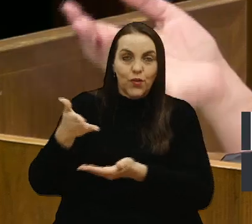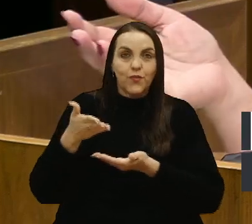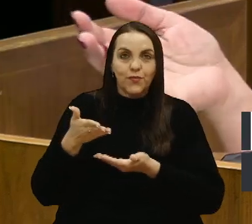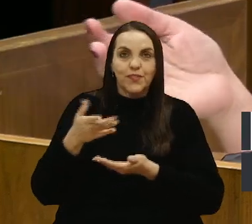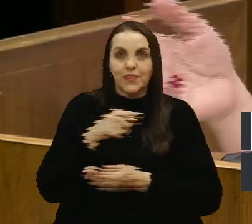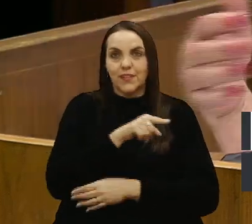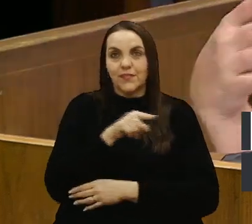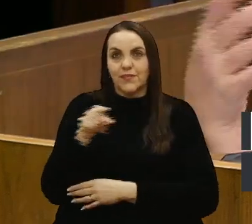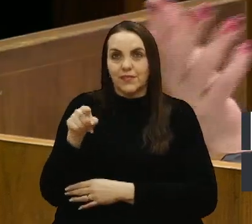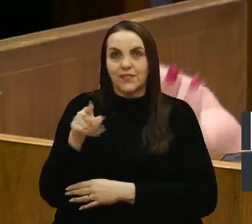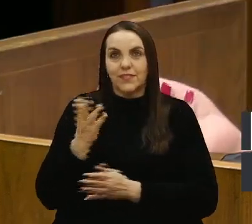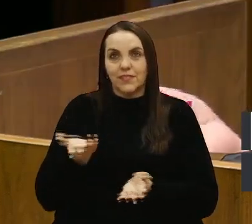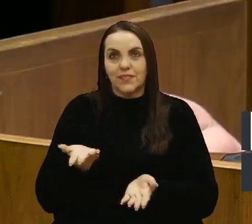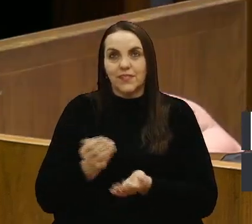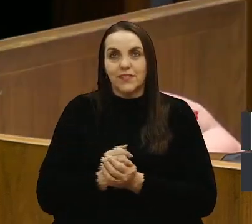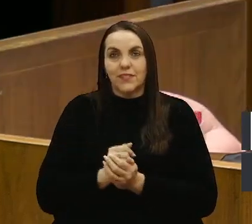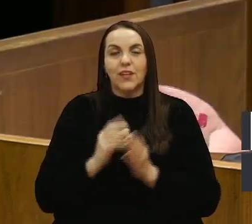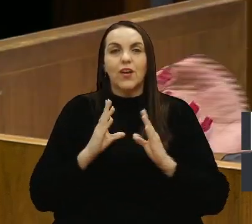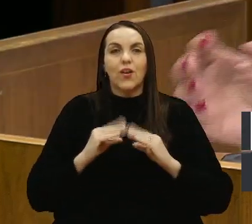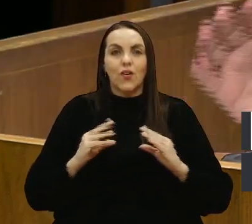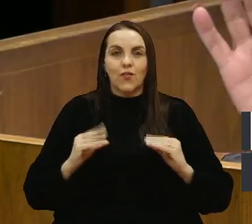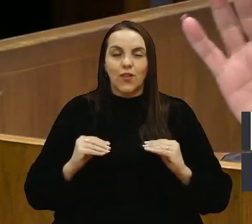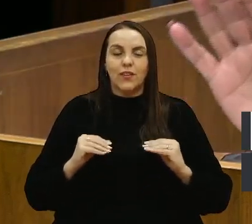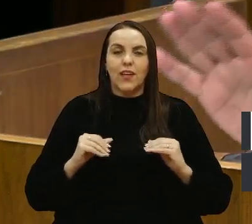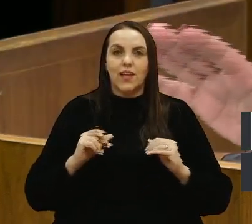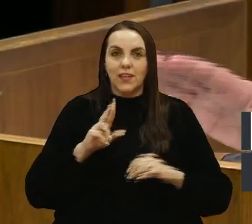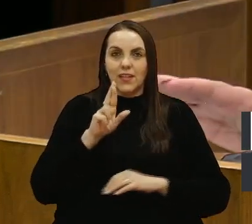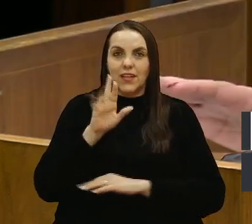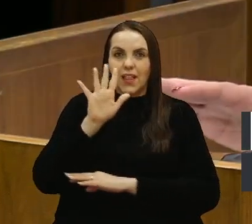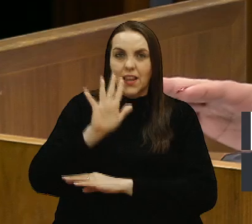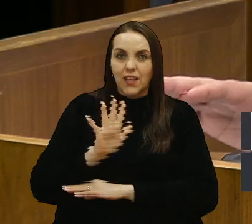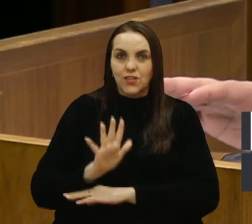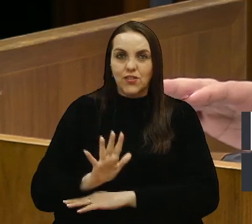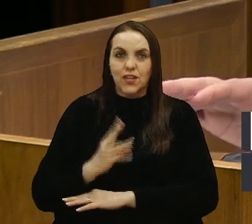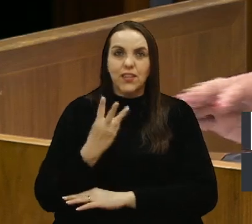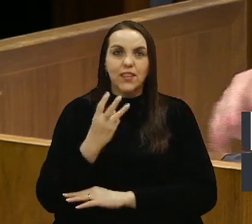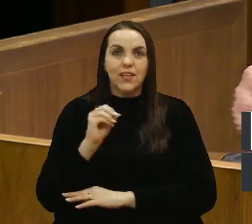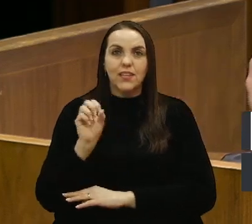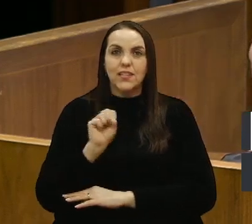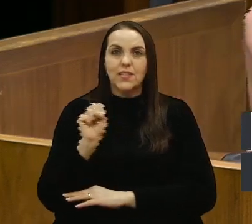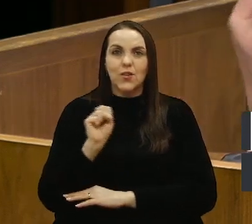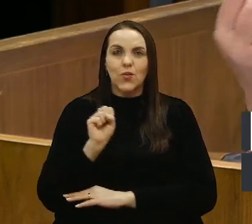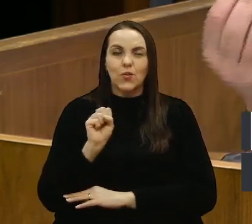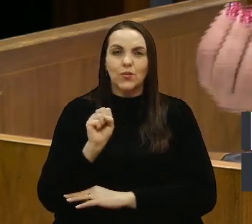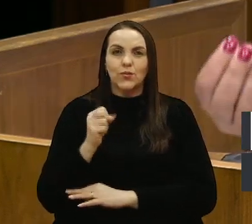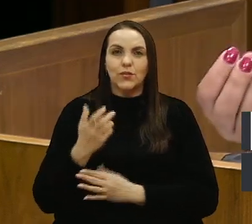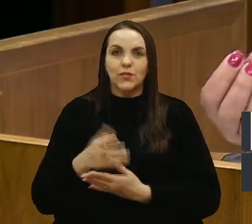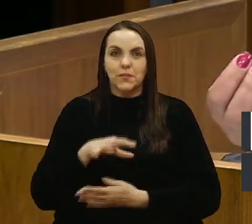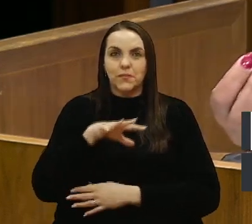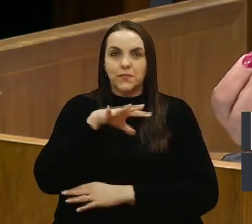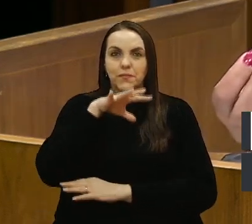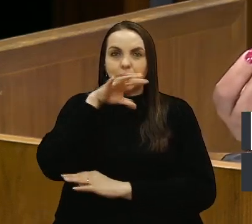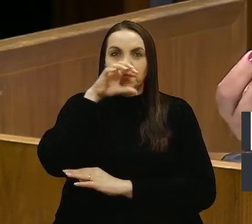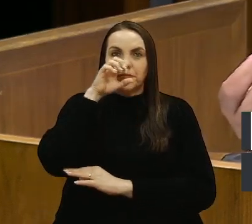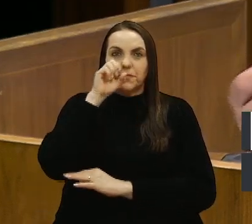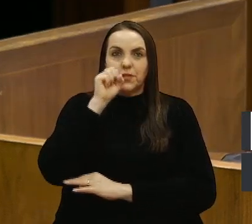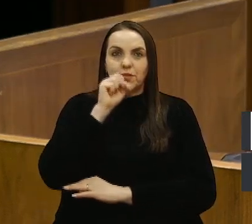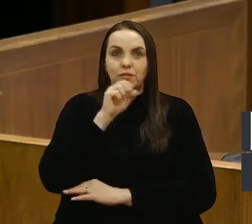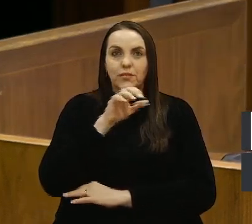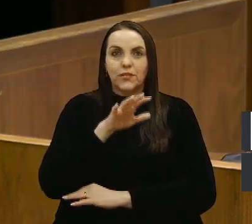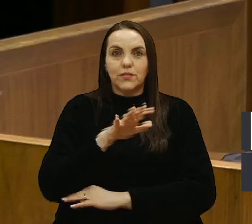ficar confortável, a relaxarem os braços por 30 segundos. Inspirarem pelo